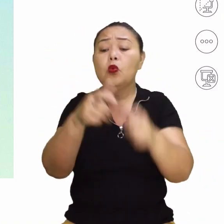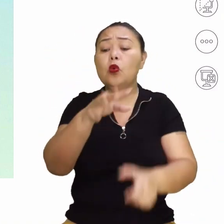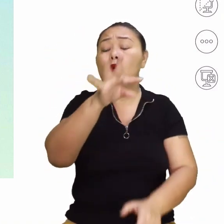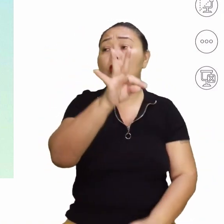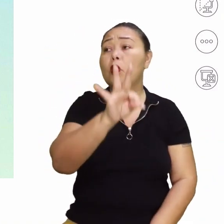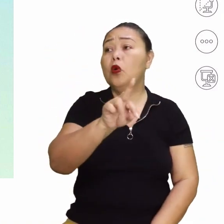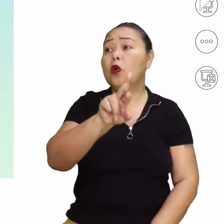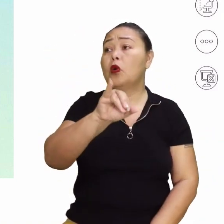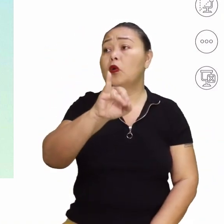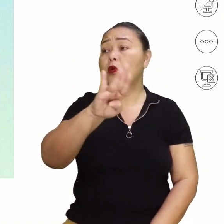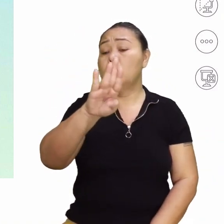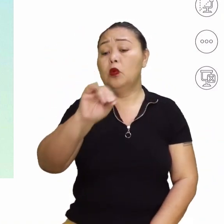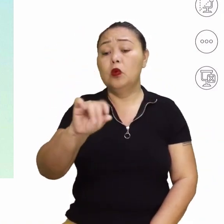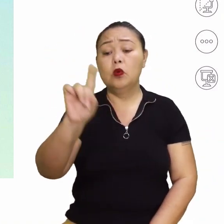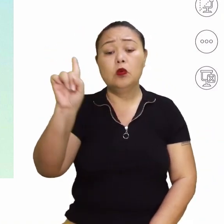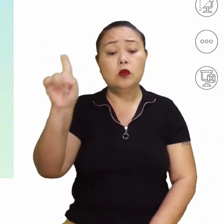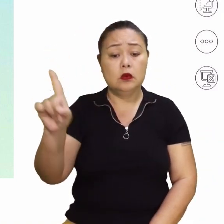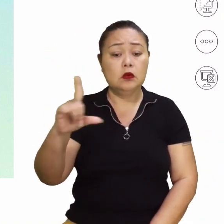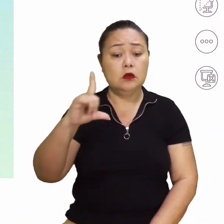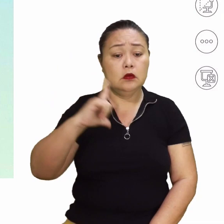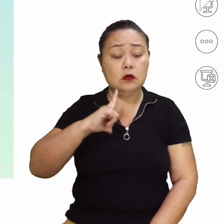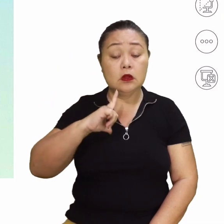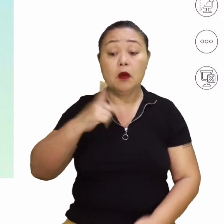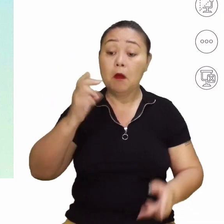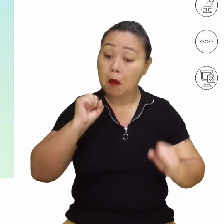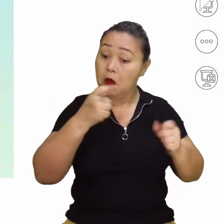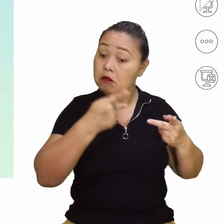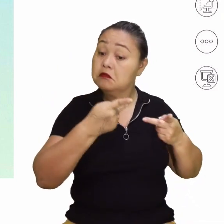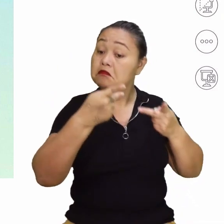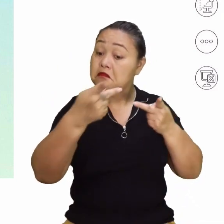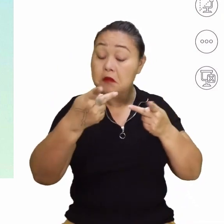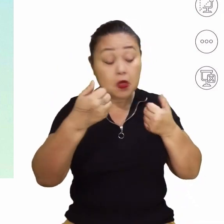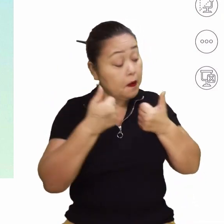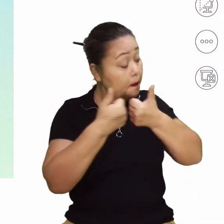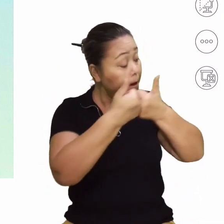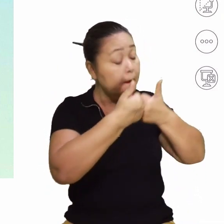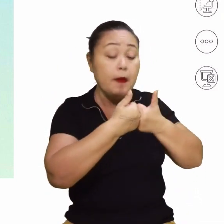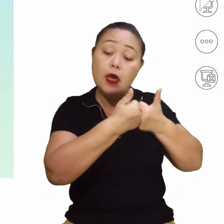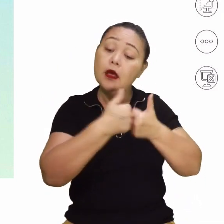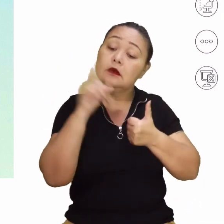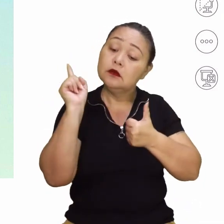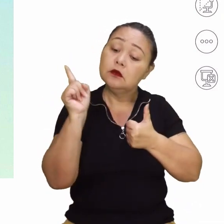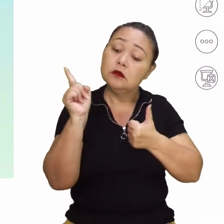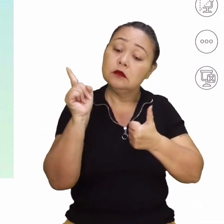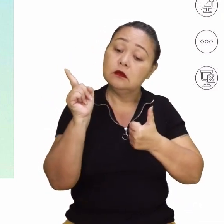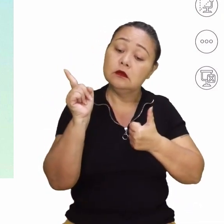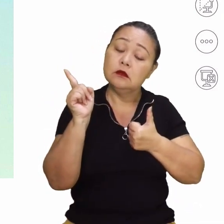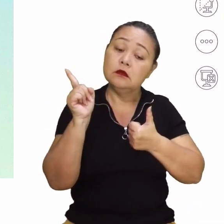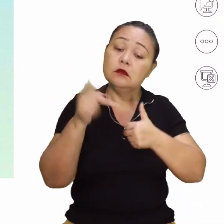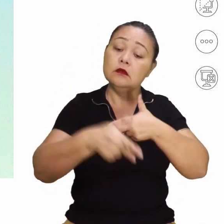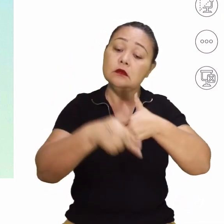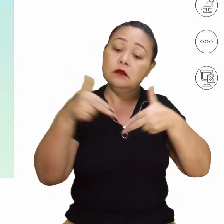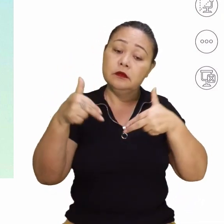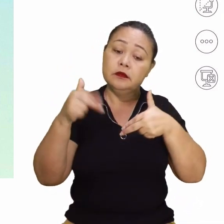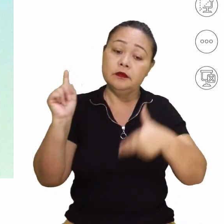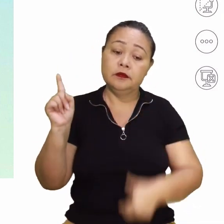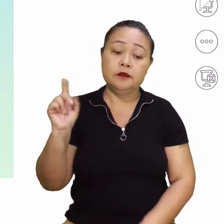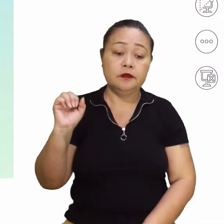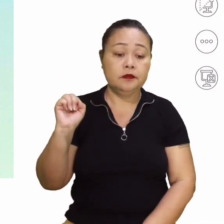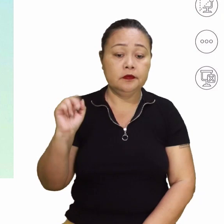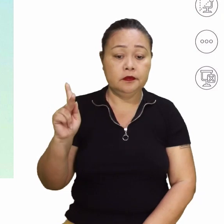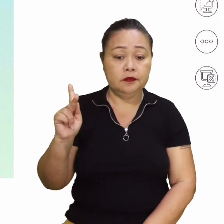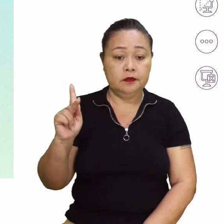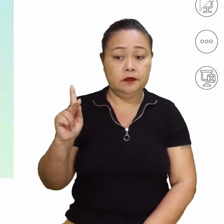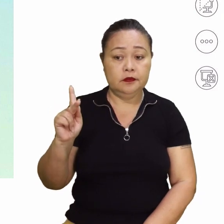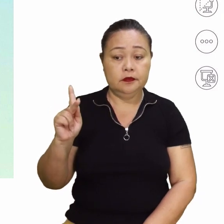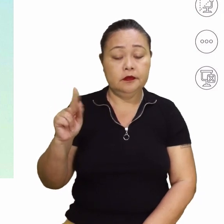vai ver que às vezes o lugar que ele pode visitar pode estar perto de uma dessas etnias Ok